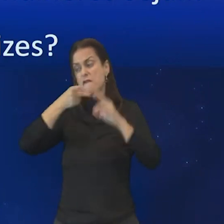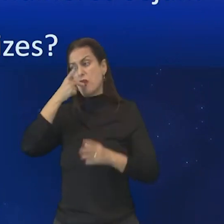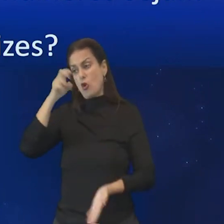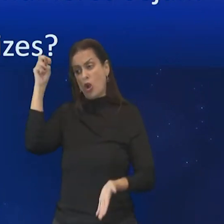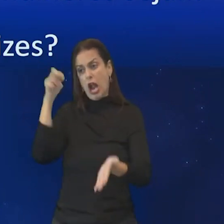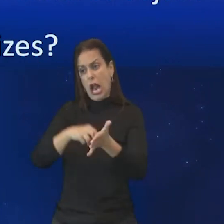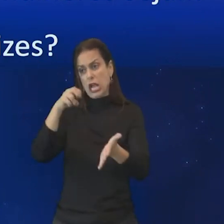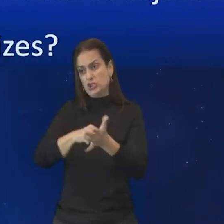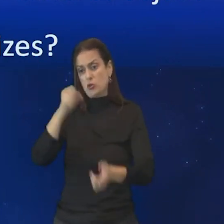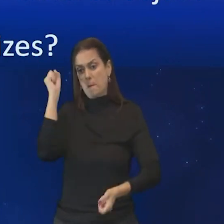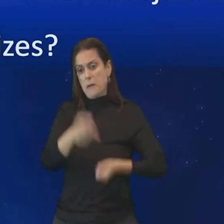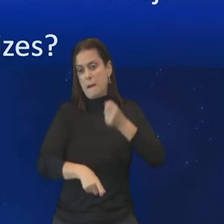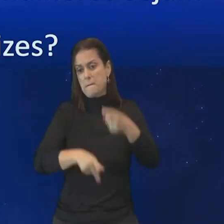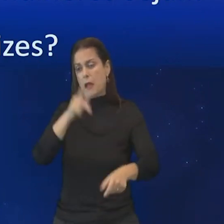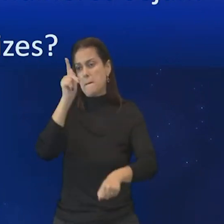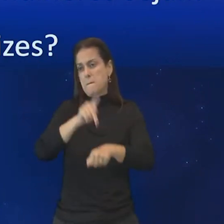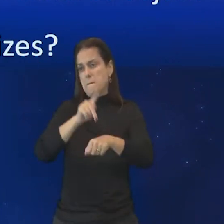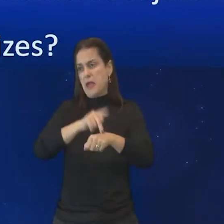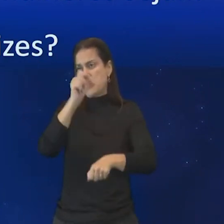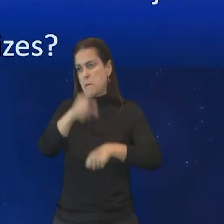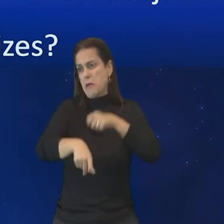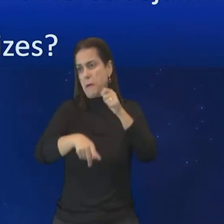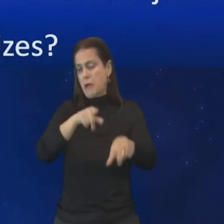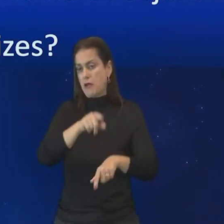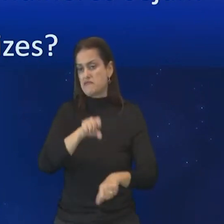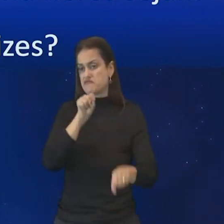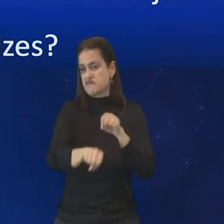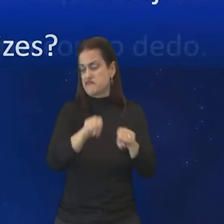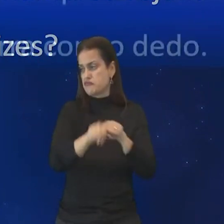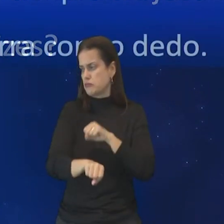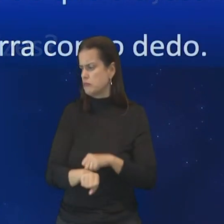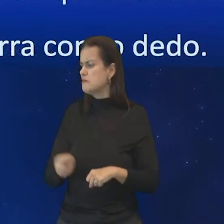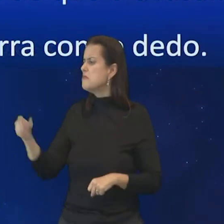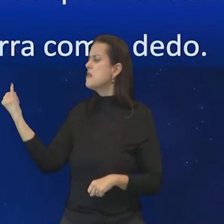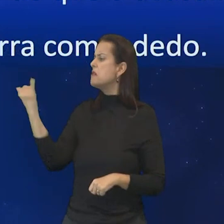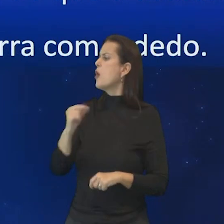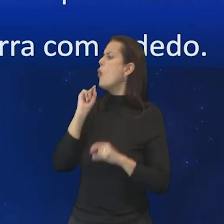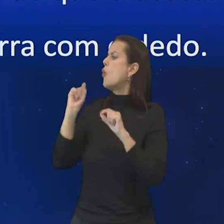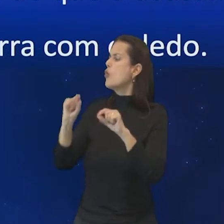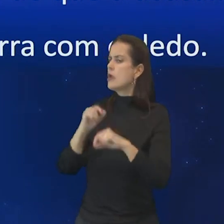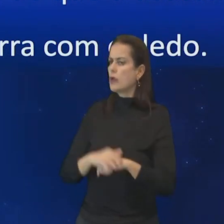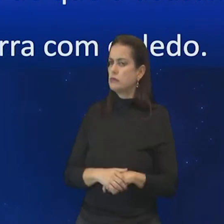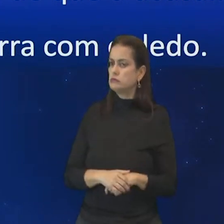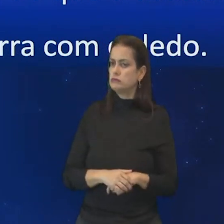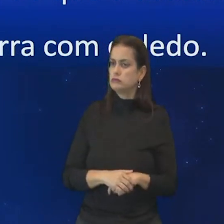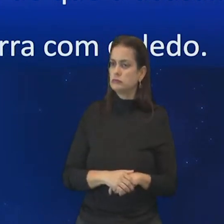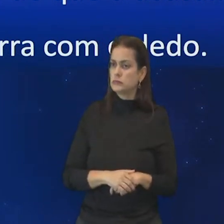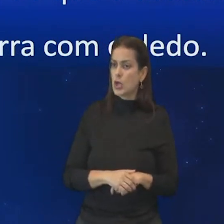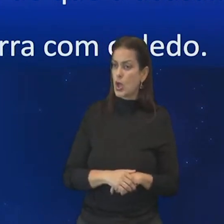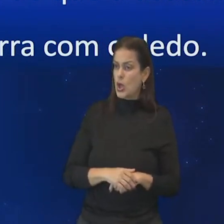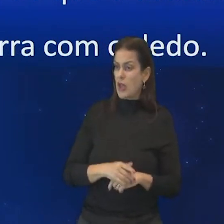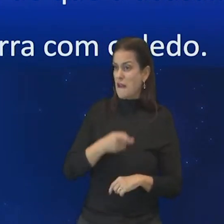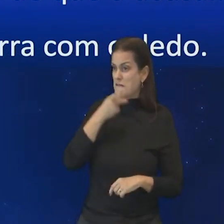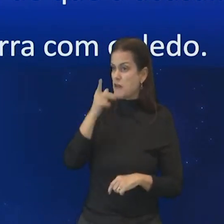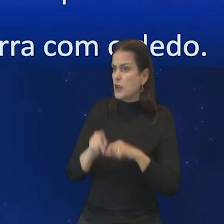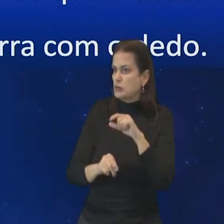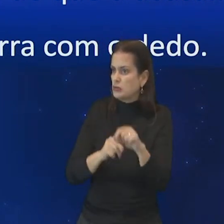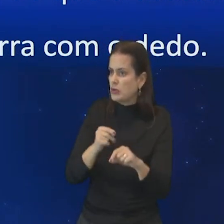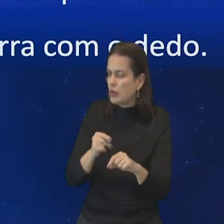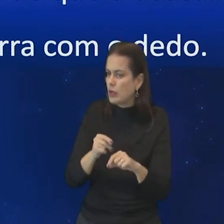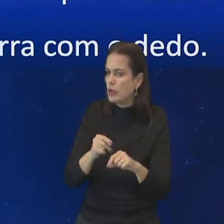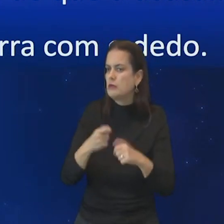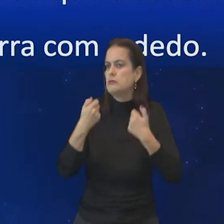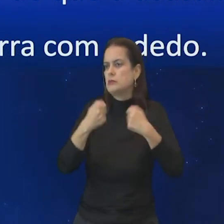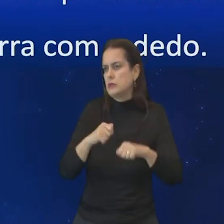sejam apedrejadas. Tu, pois, que dizes? Isto diziam eles, tentando-o, para terem